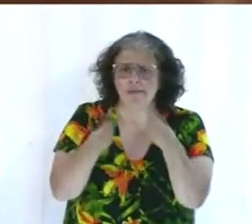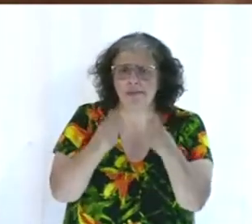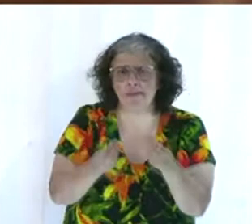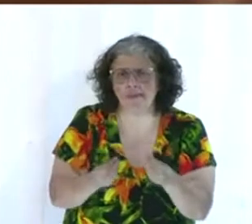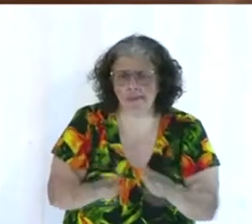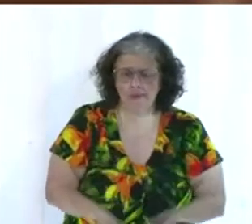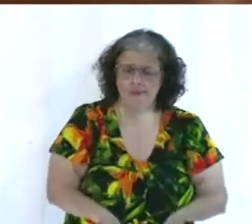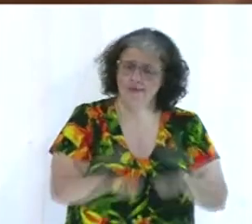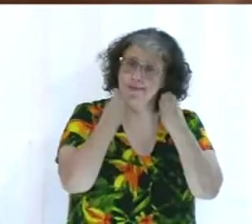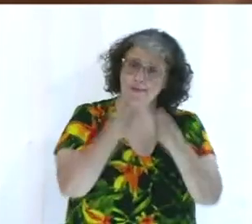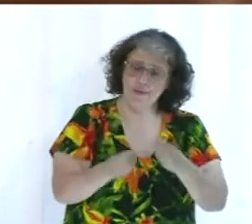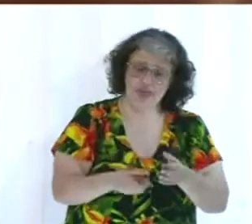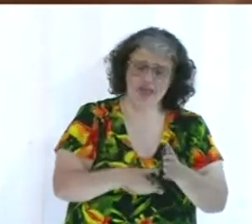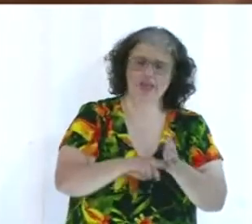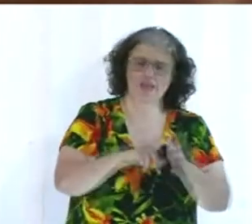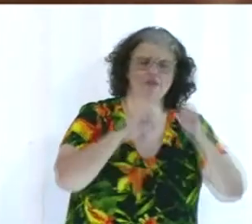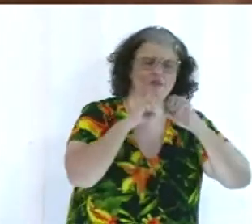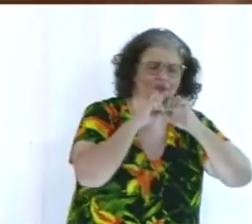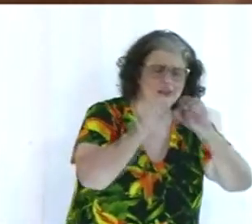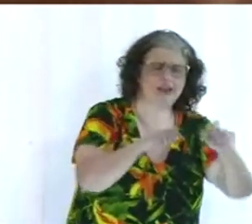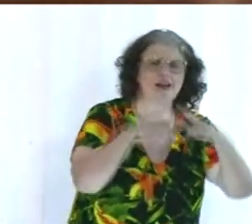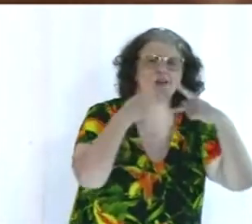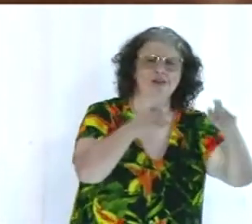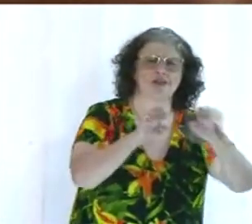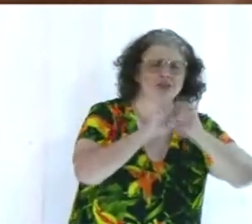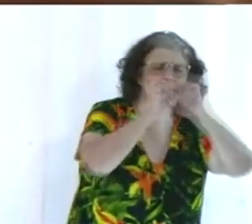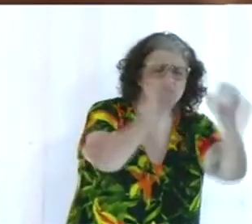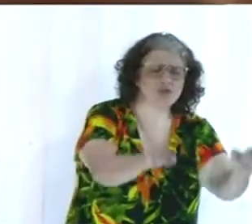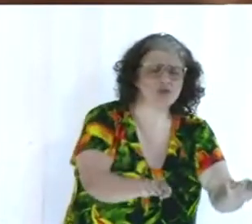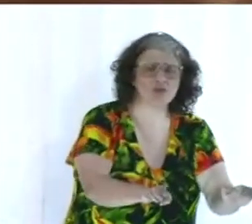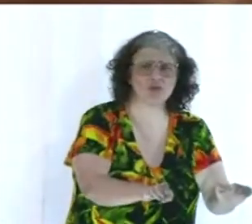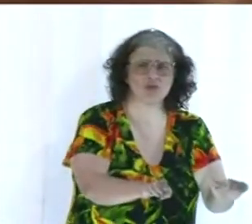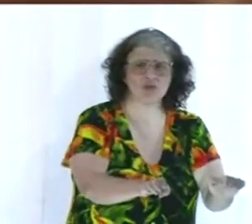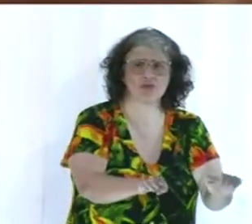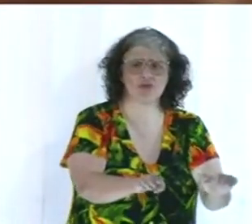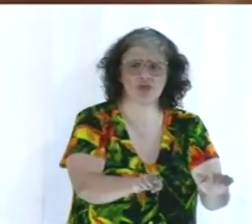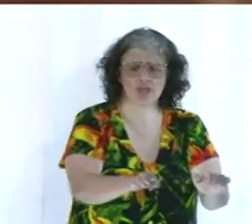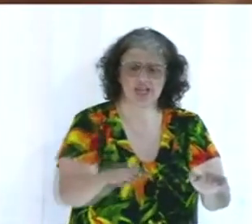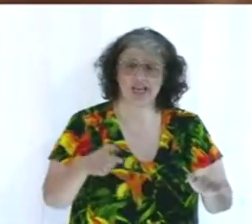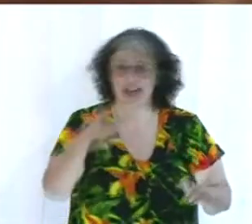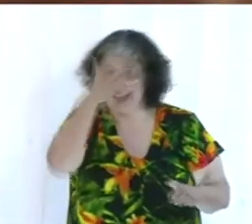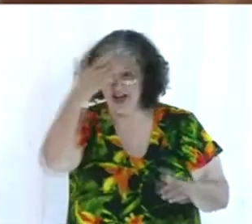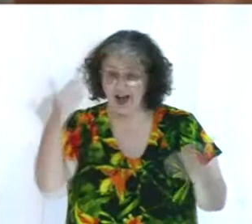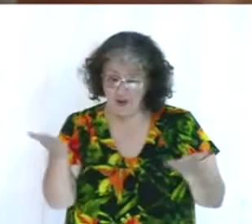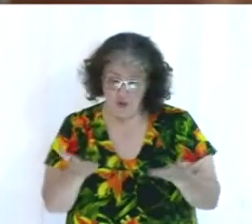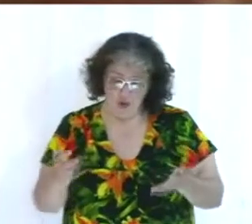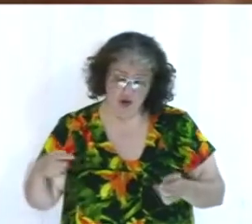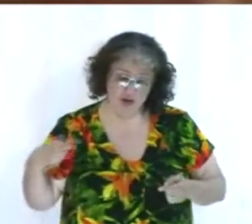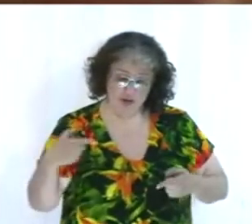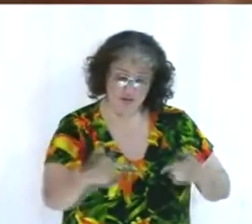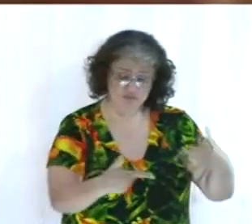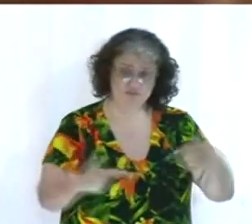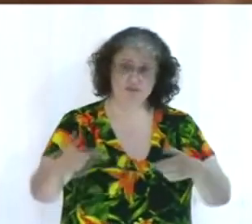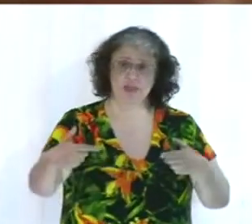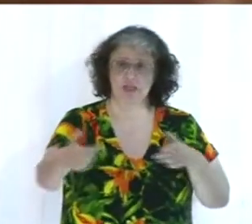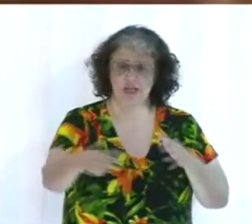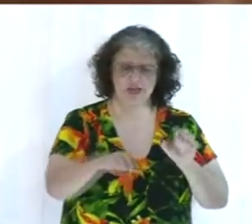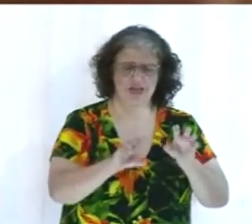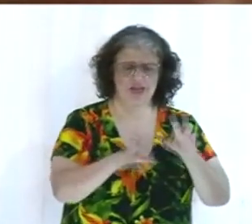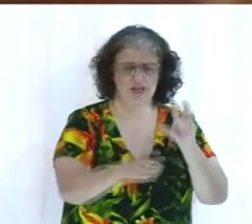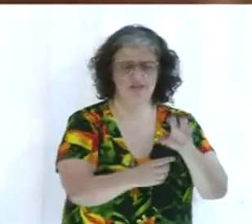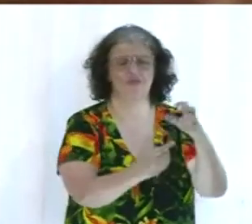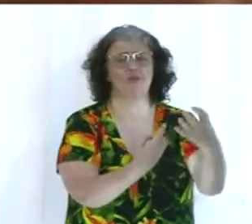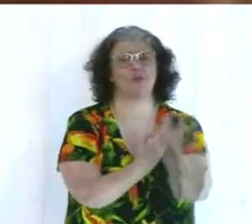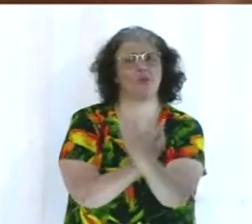deturpados, estão sofrendo ataques dos judaizantes, de falsos apóstolos que estão indo entre eles e estão pregando um outro